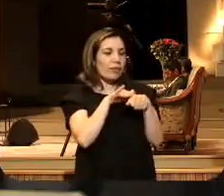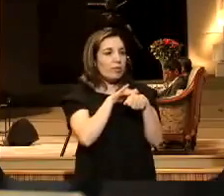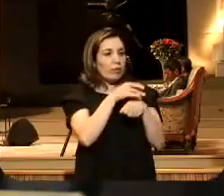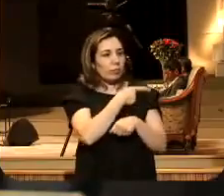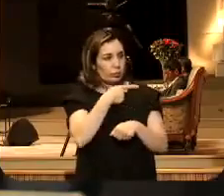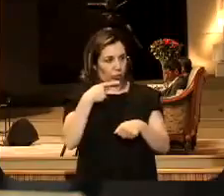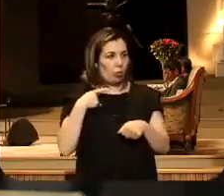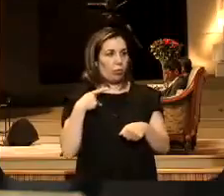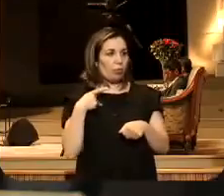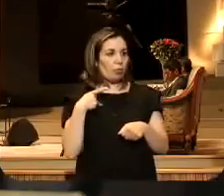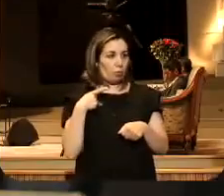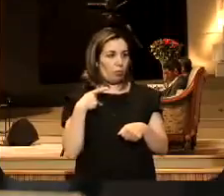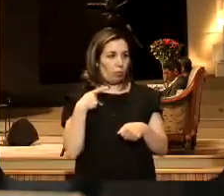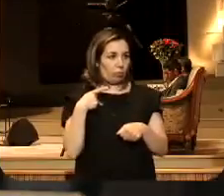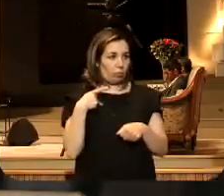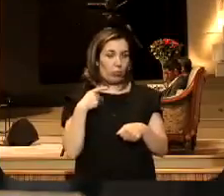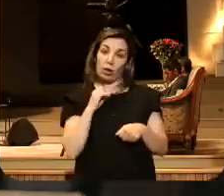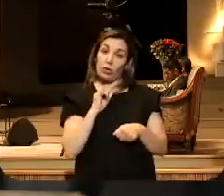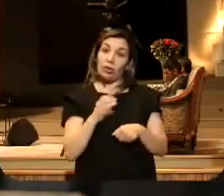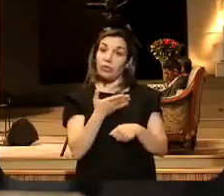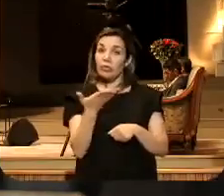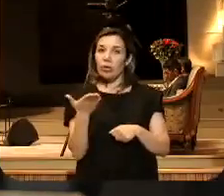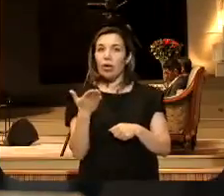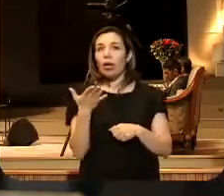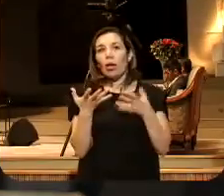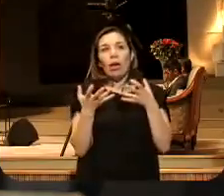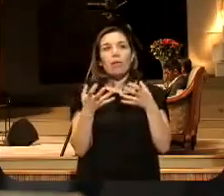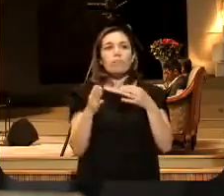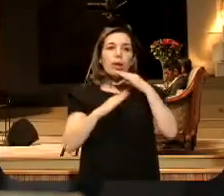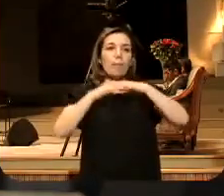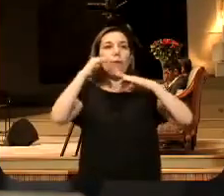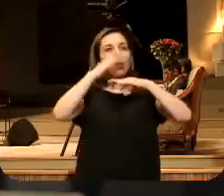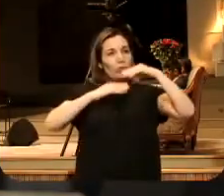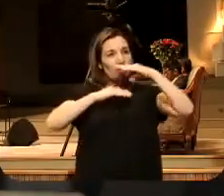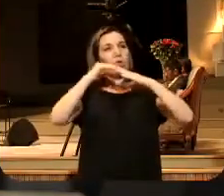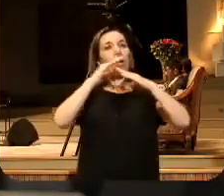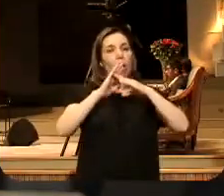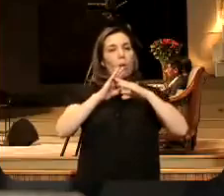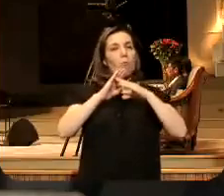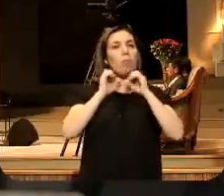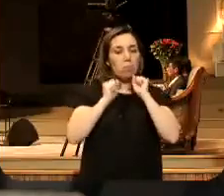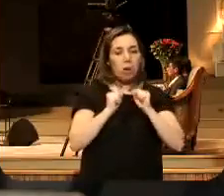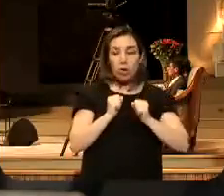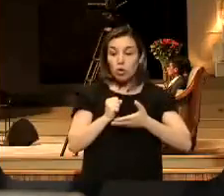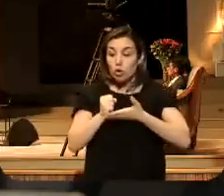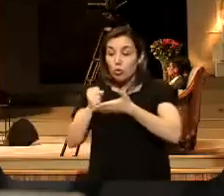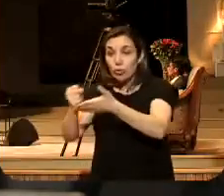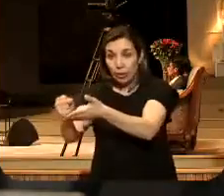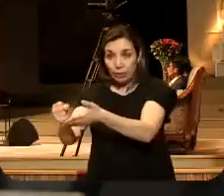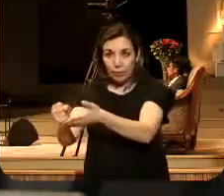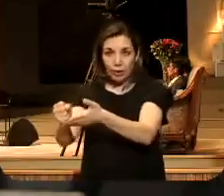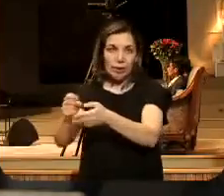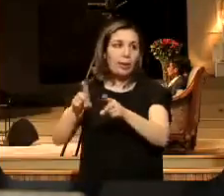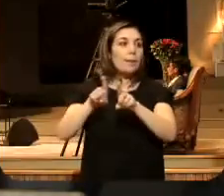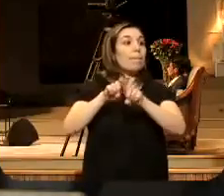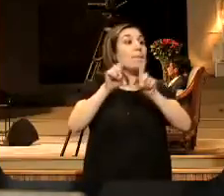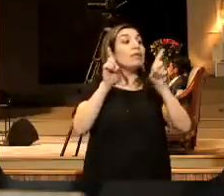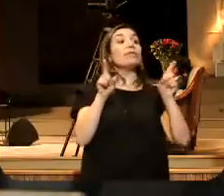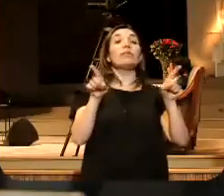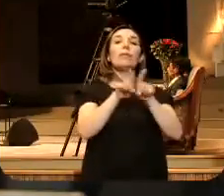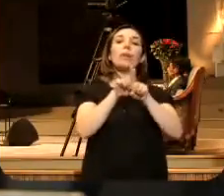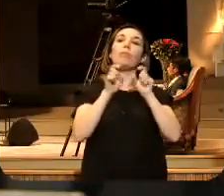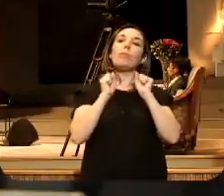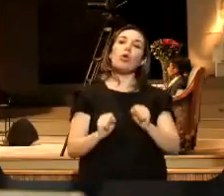profissional, como um capelão ou um assistente espiritual. Mas você pode ser também um voluntário, um